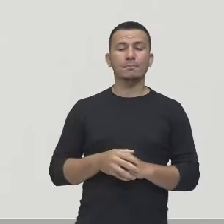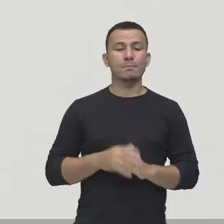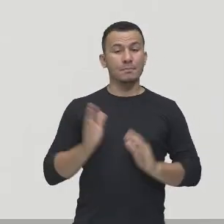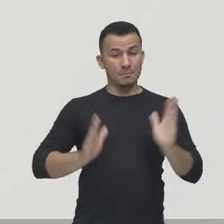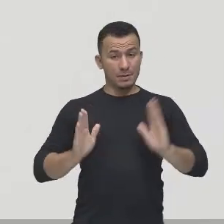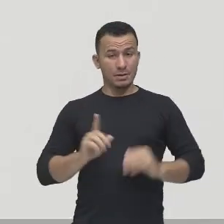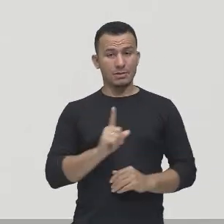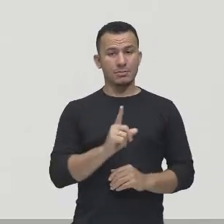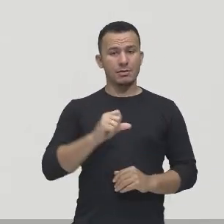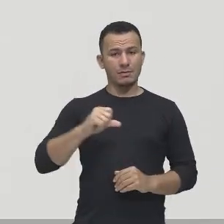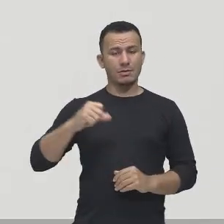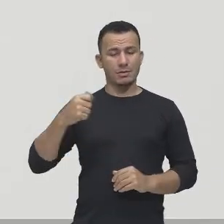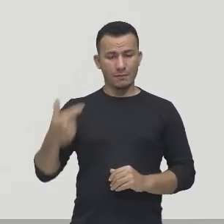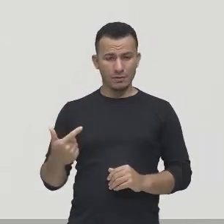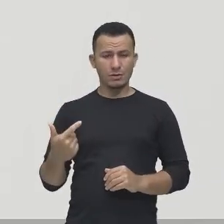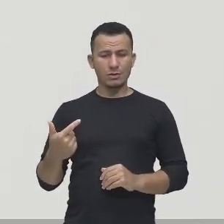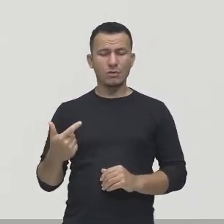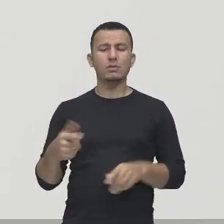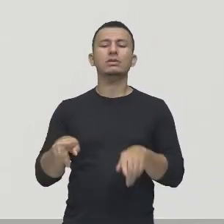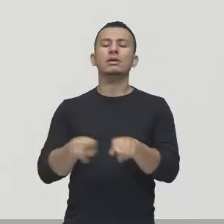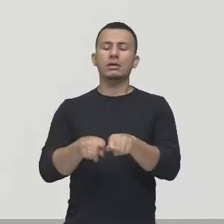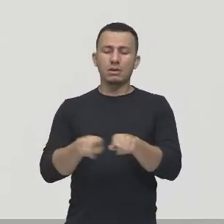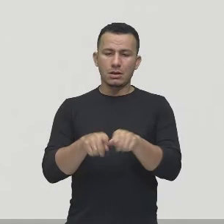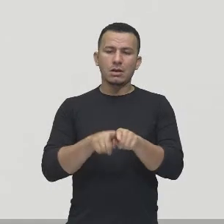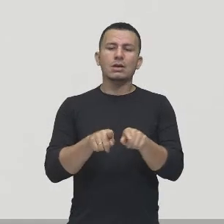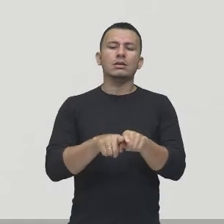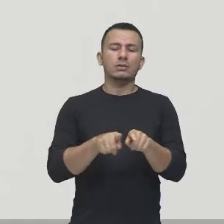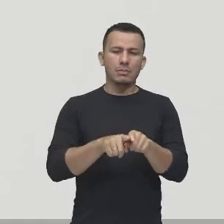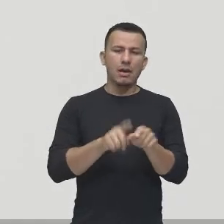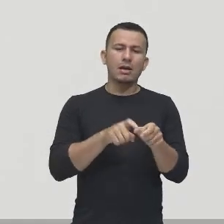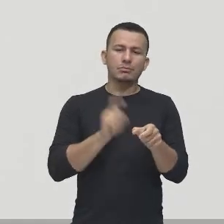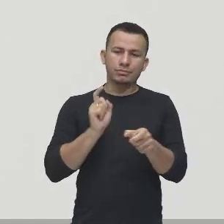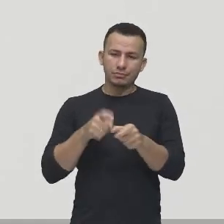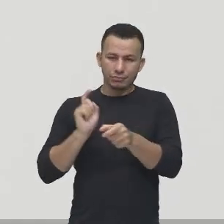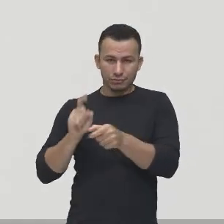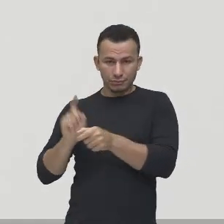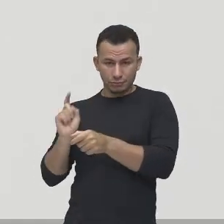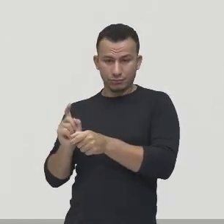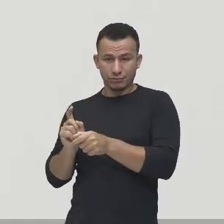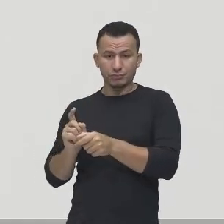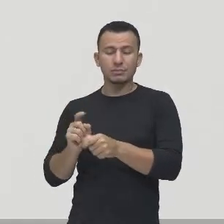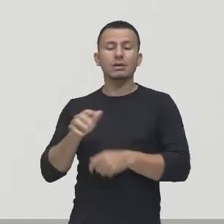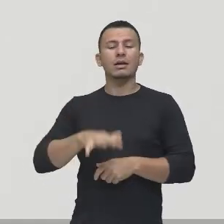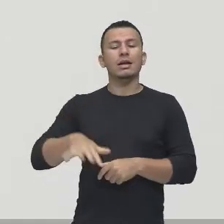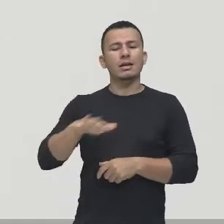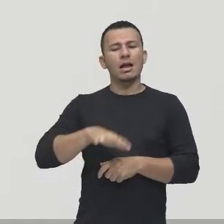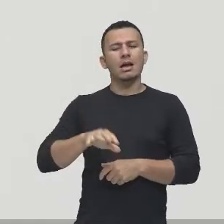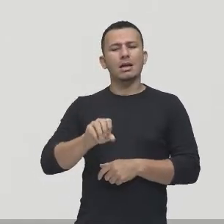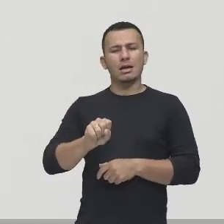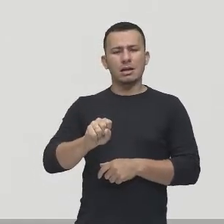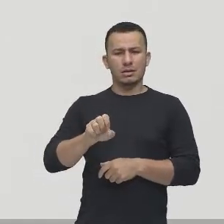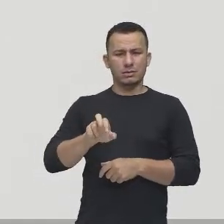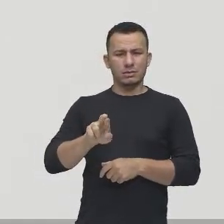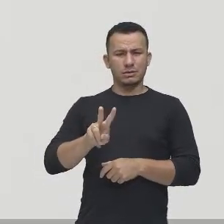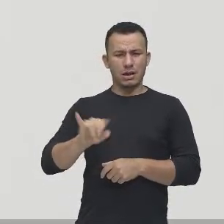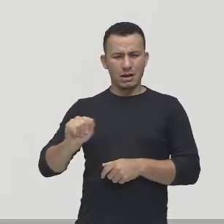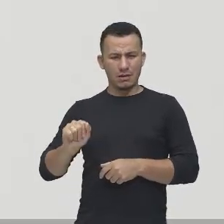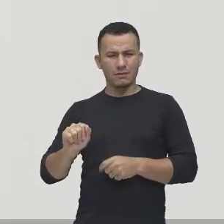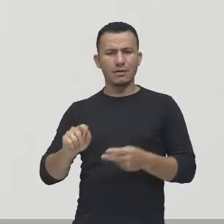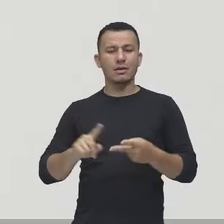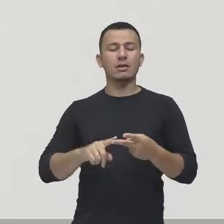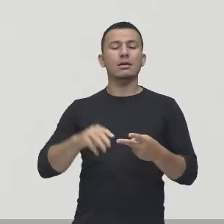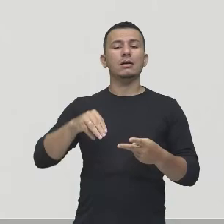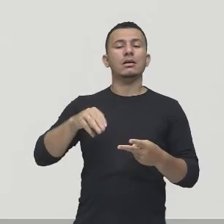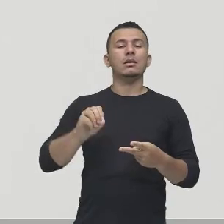Bósnia e Herzegovina também, né? E a gente vê aí a área de Sérvia e Montenegro, que durante muito tempo,